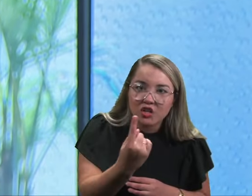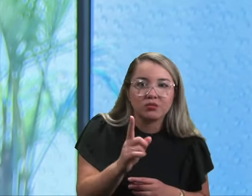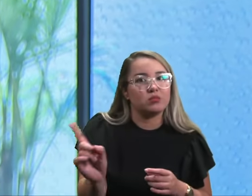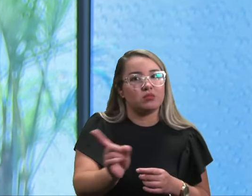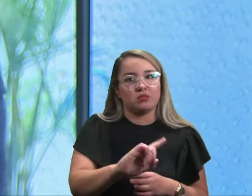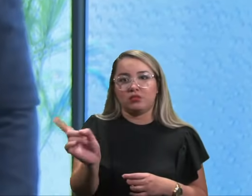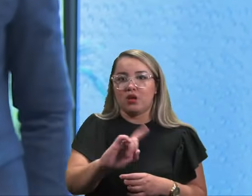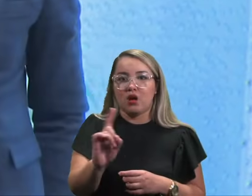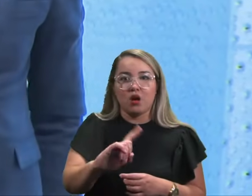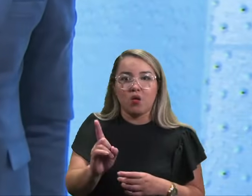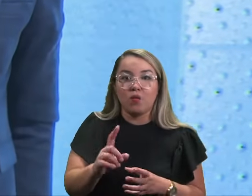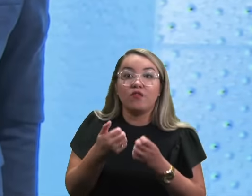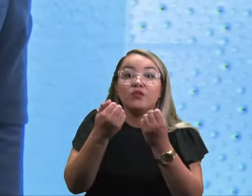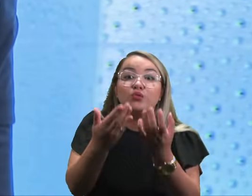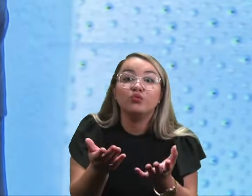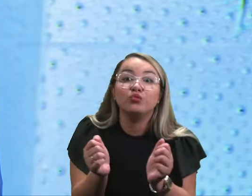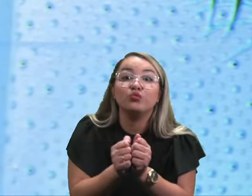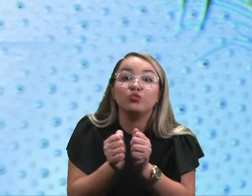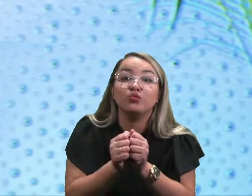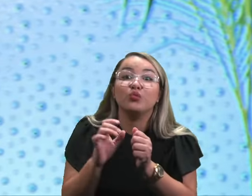Sabe o que isso significa, Beto?